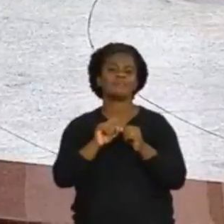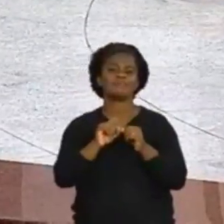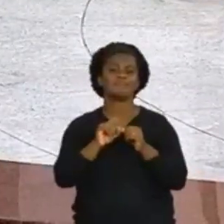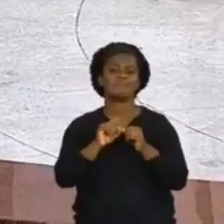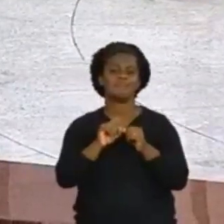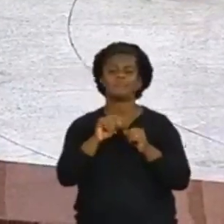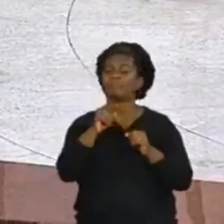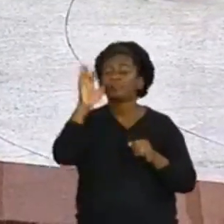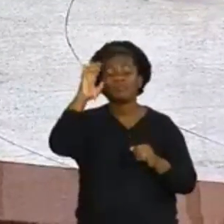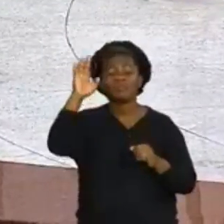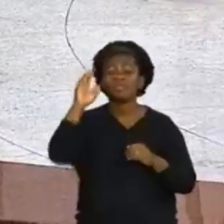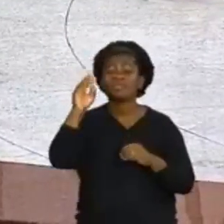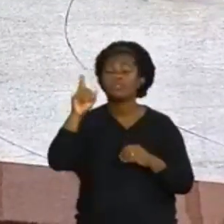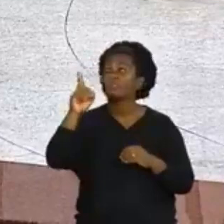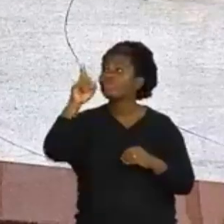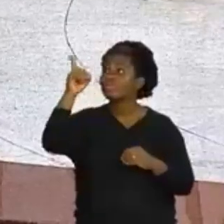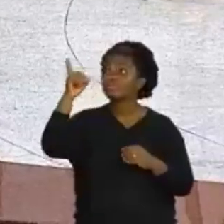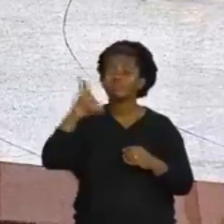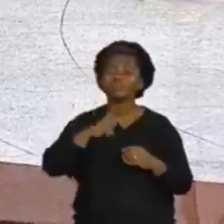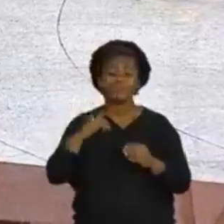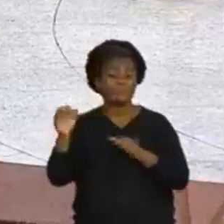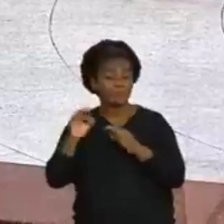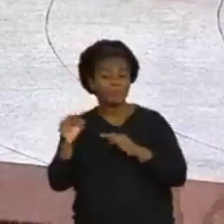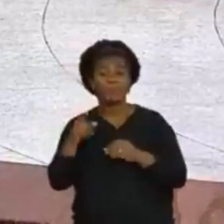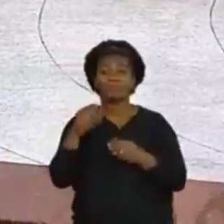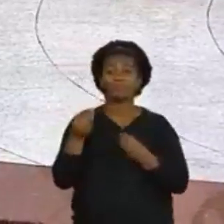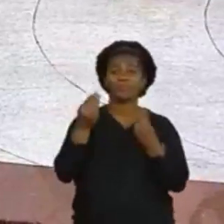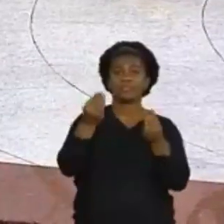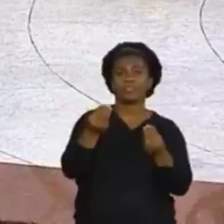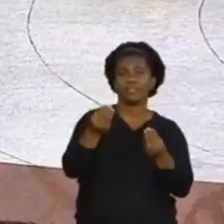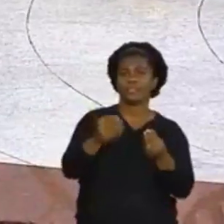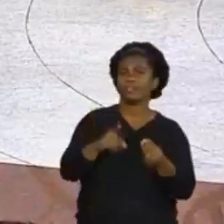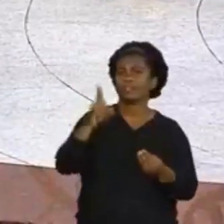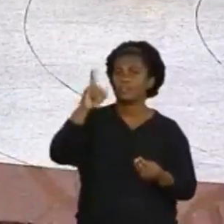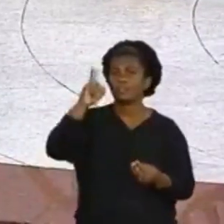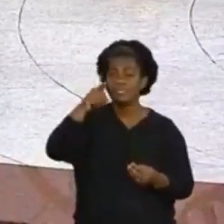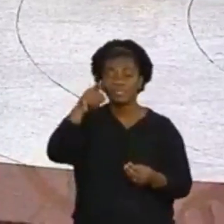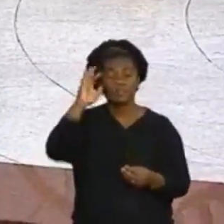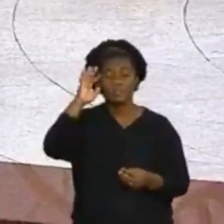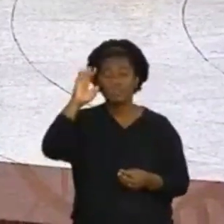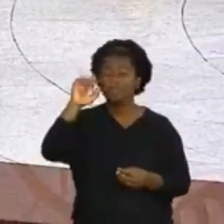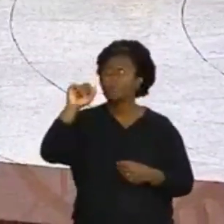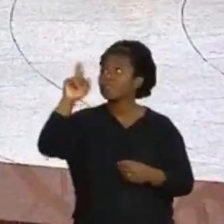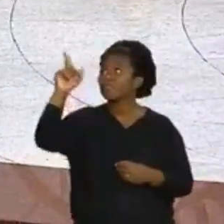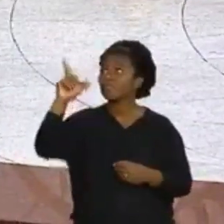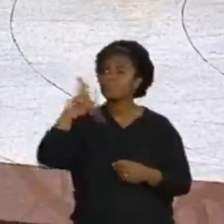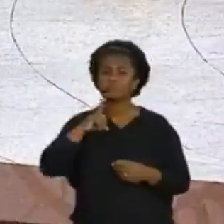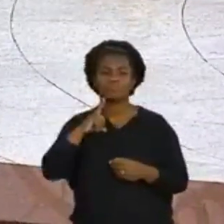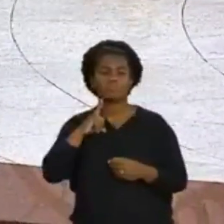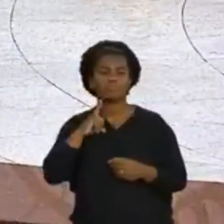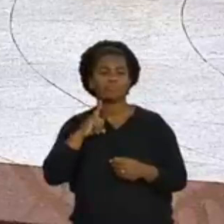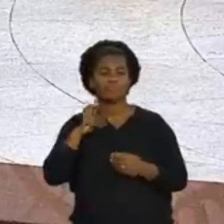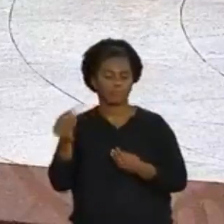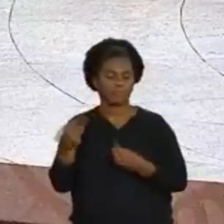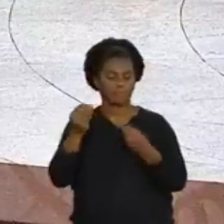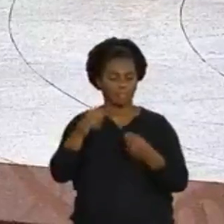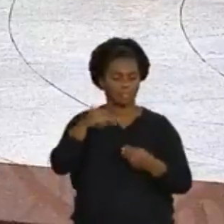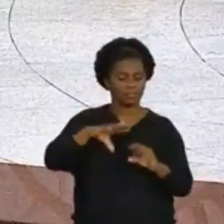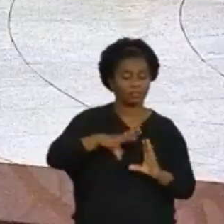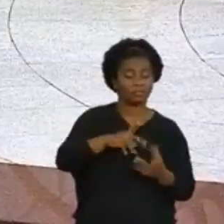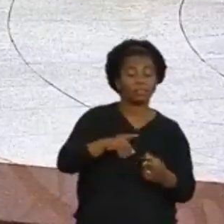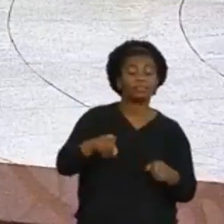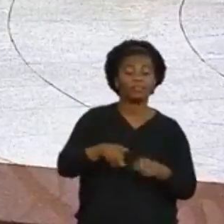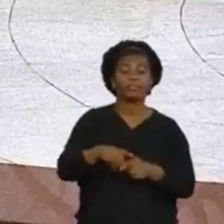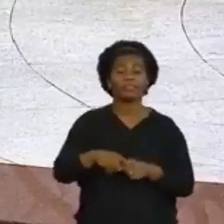coisas gloriosas para você. Você não imagina o que Deus tem para você aqui nesse mundo e no porvir, a vida eterna. Você